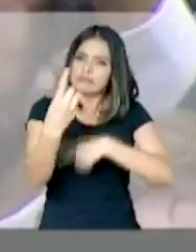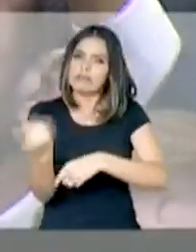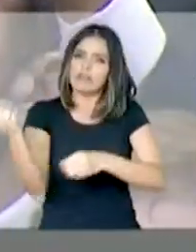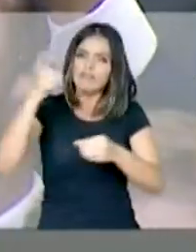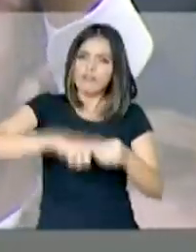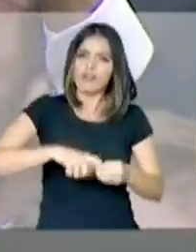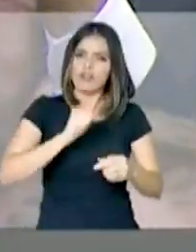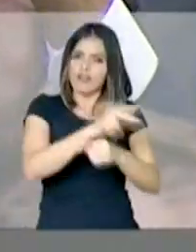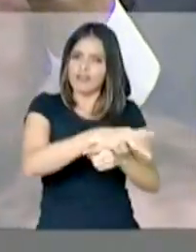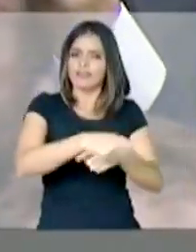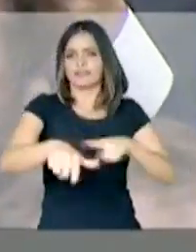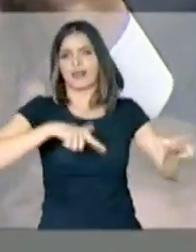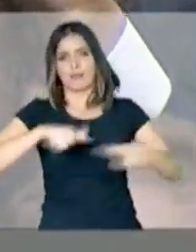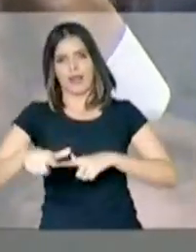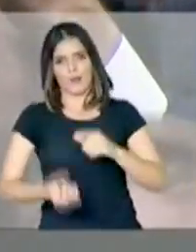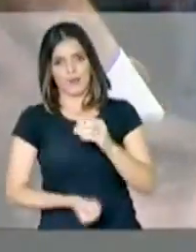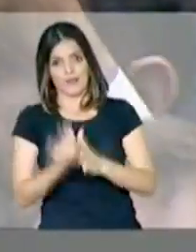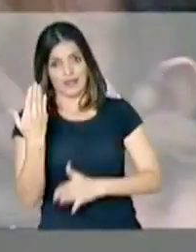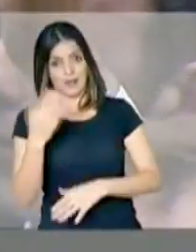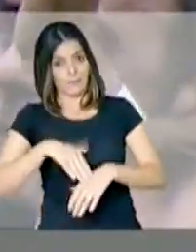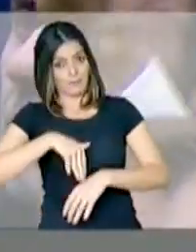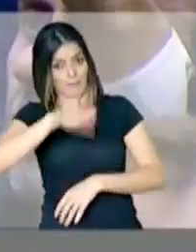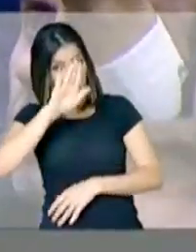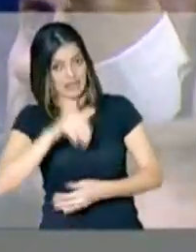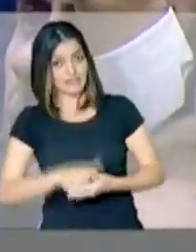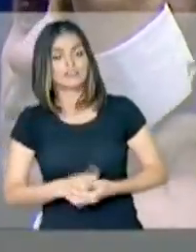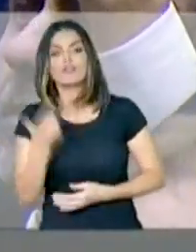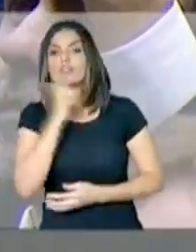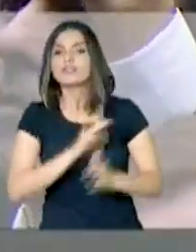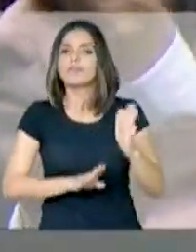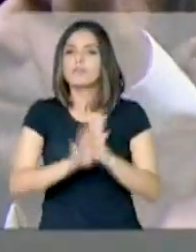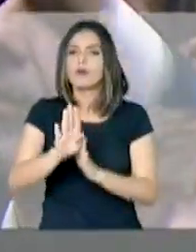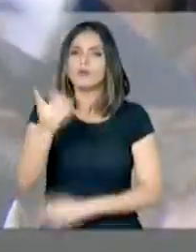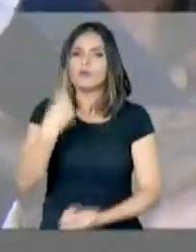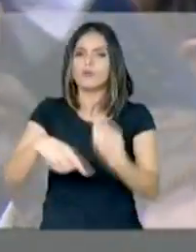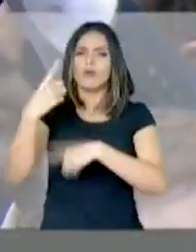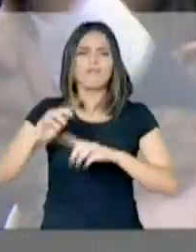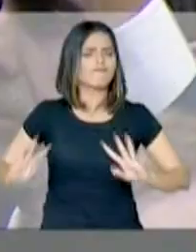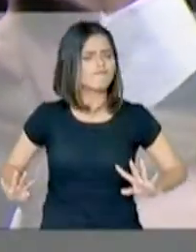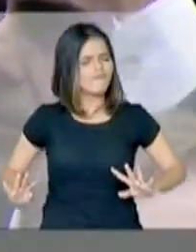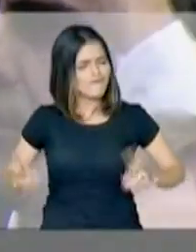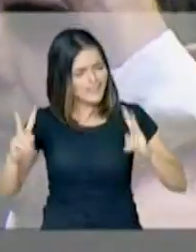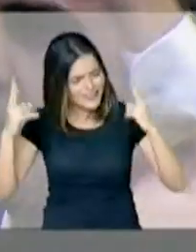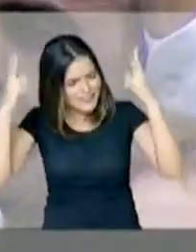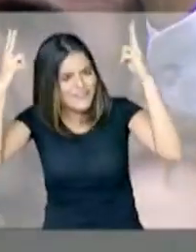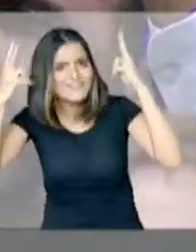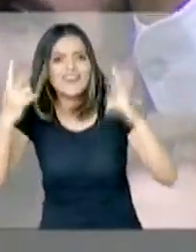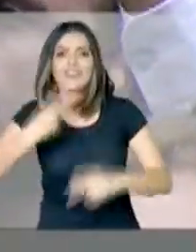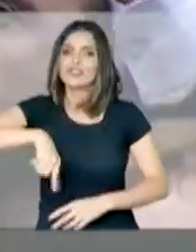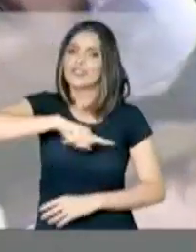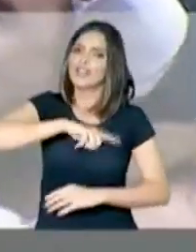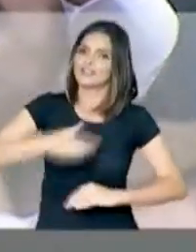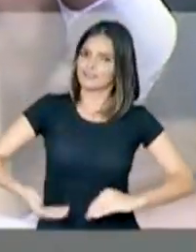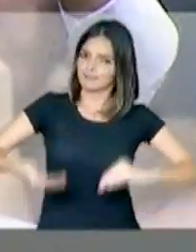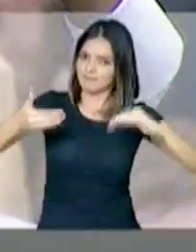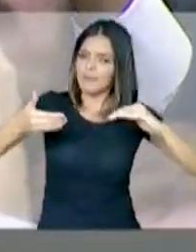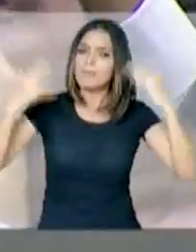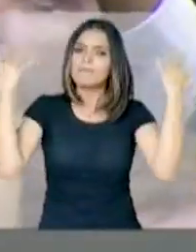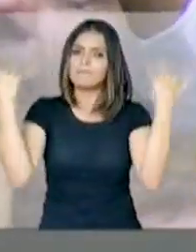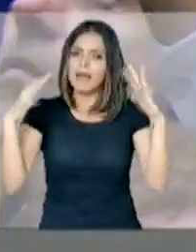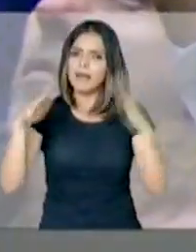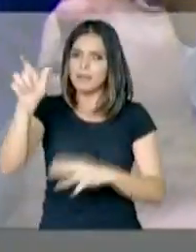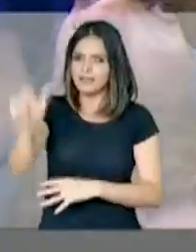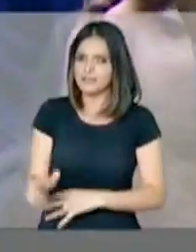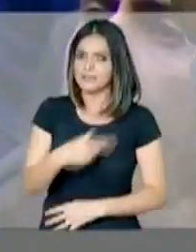aqui na Câmara, entre os parlamentares. Existe uma bancada da educação que é bastante forte. Então,